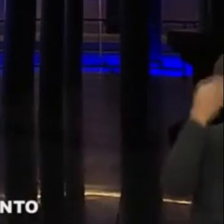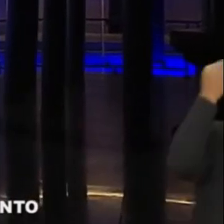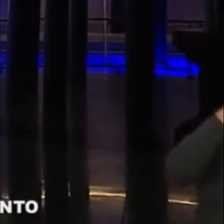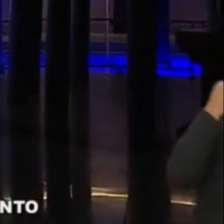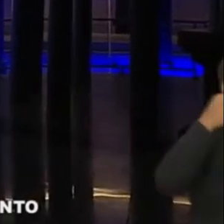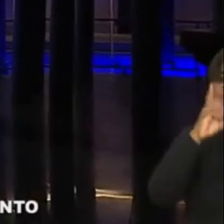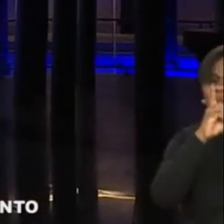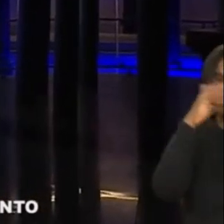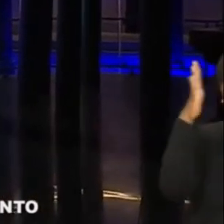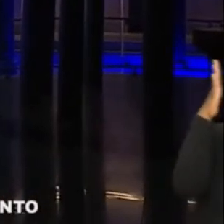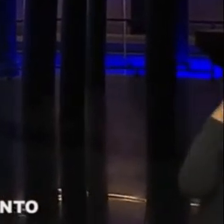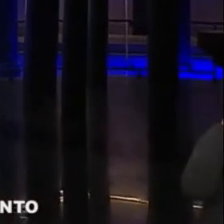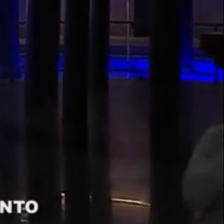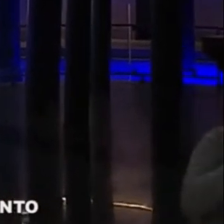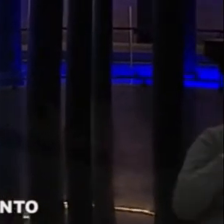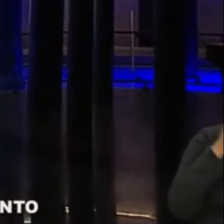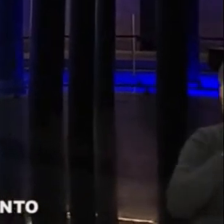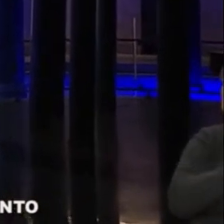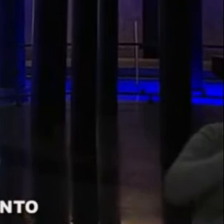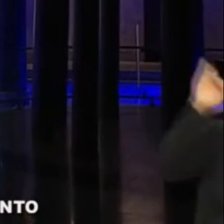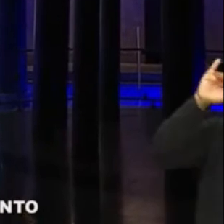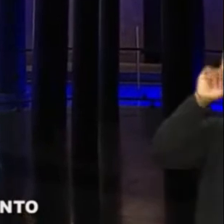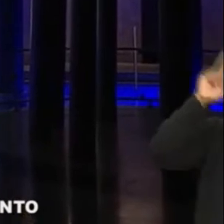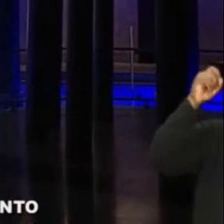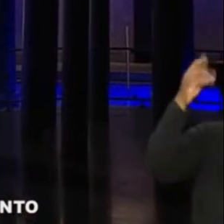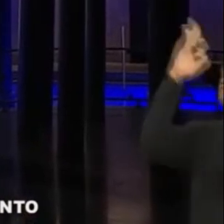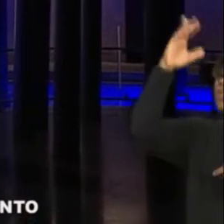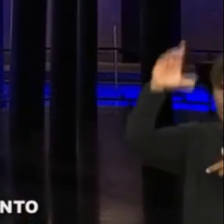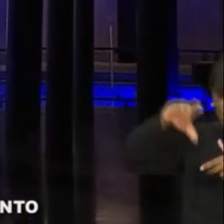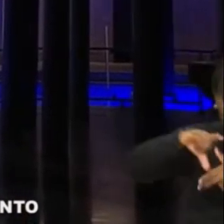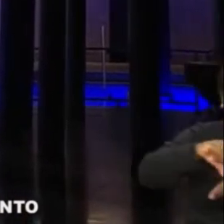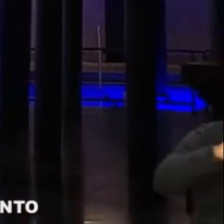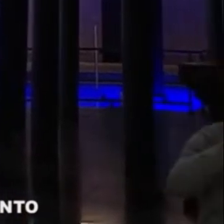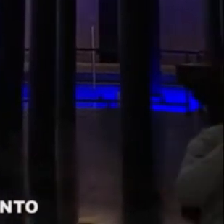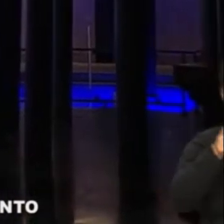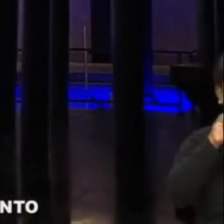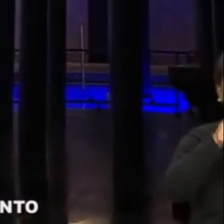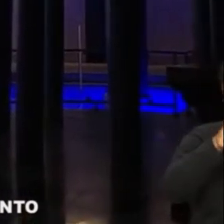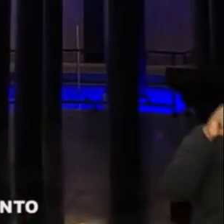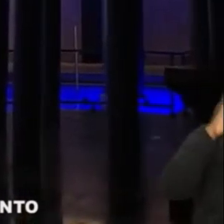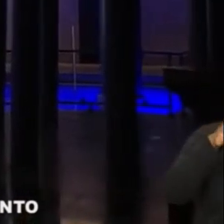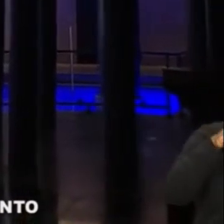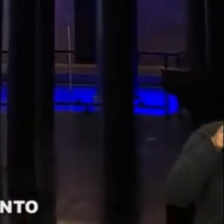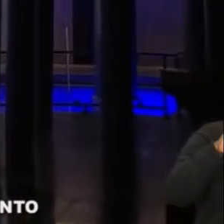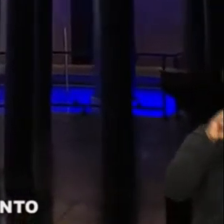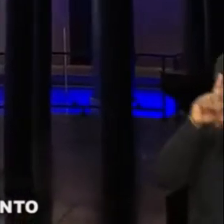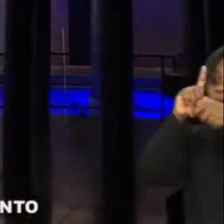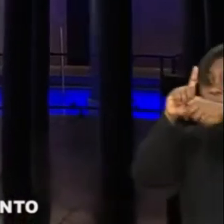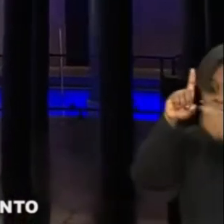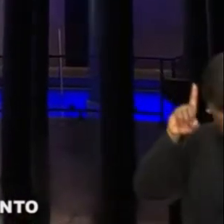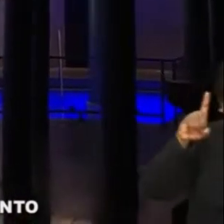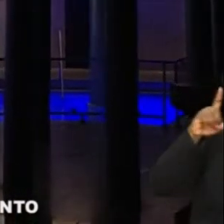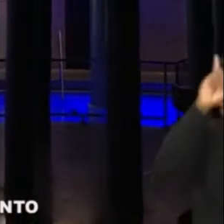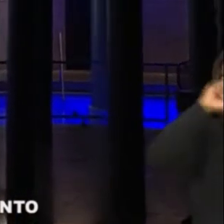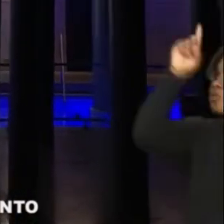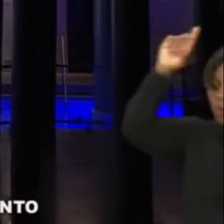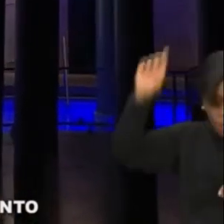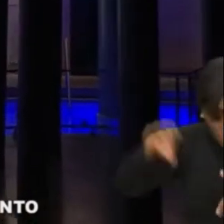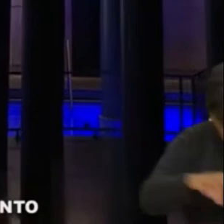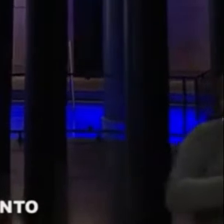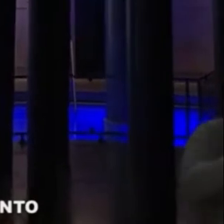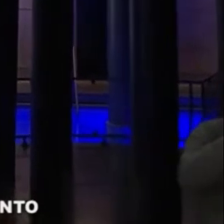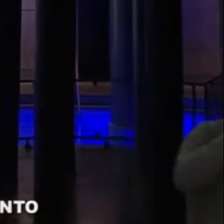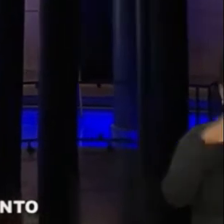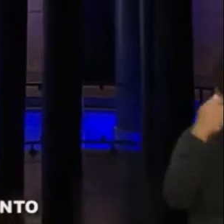fraquezas, nos dias maus. Fala para ele: segure minha mão, porque se eu segurar na tua, eu posso largar. Na luta eu